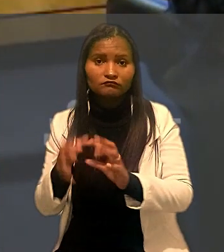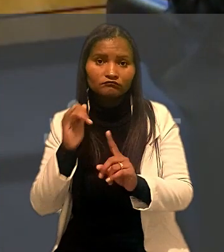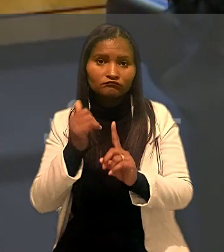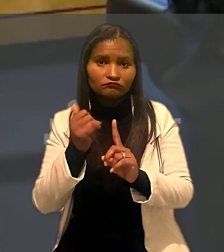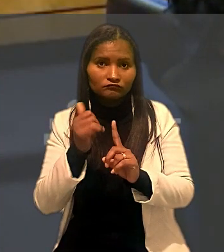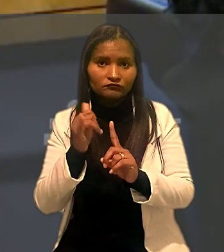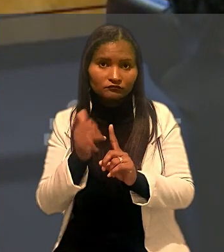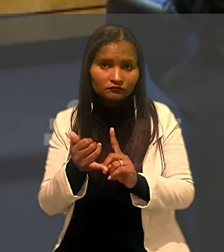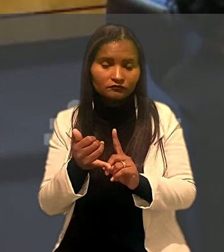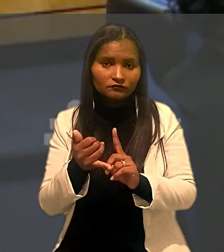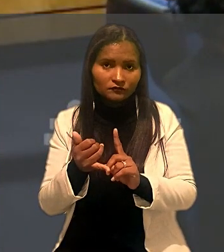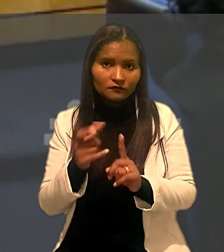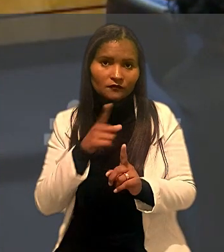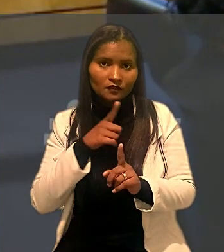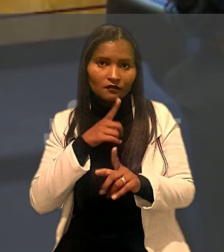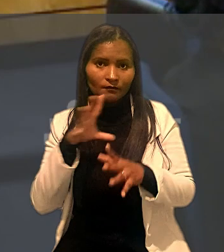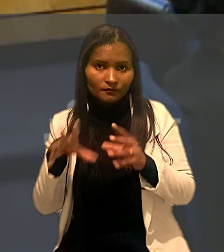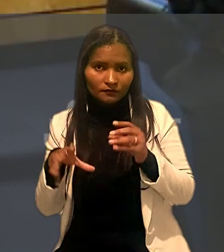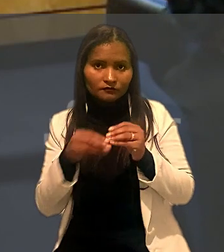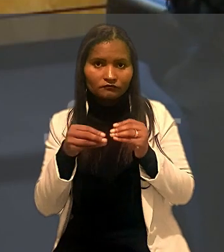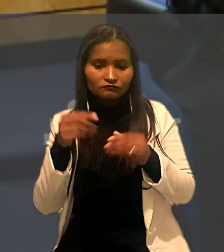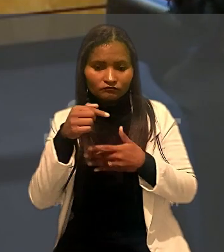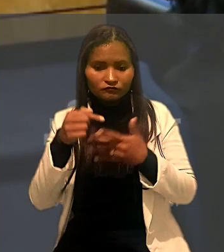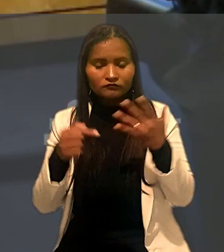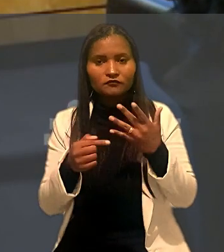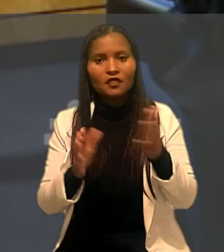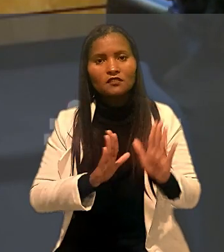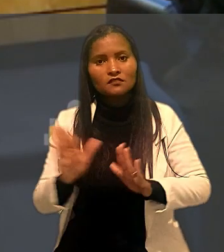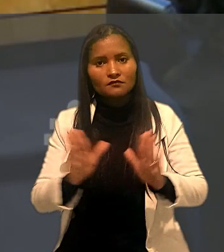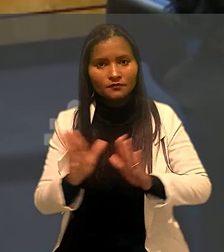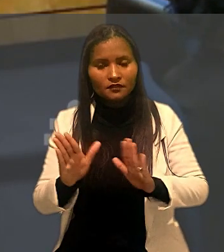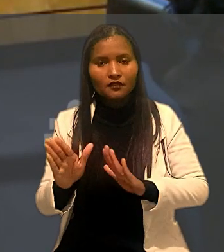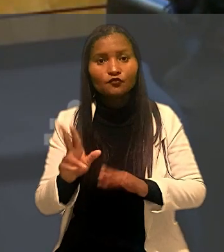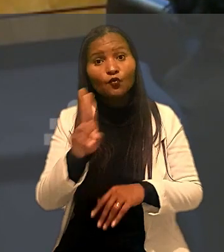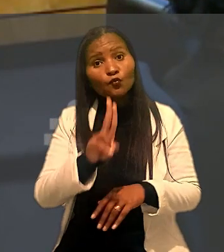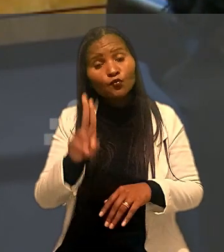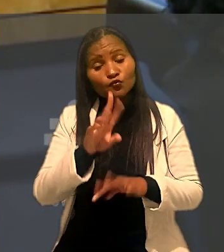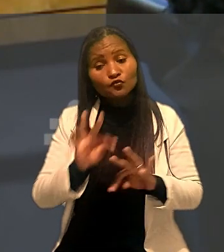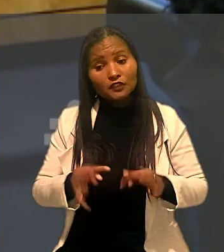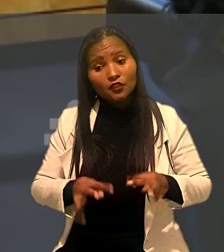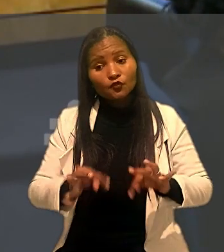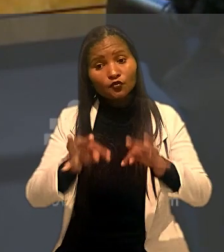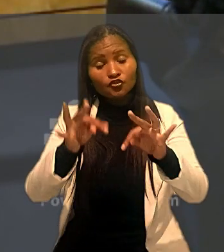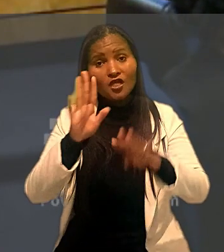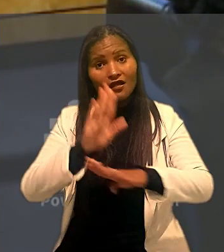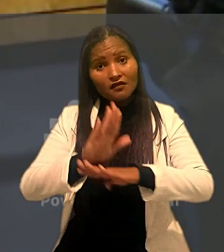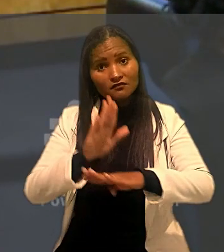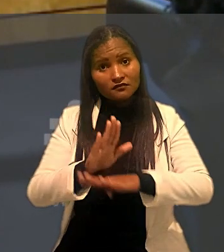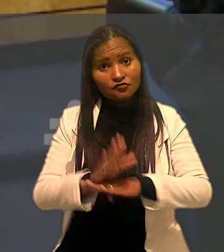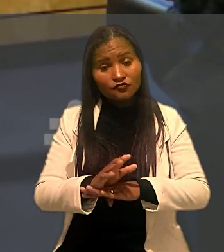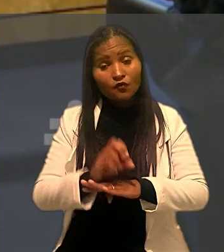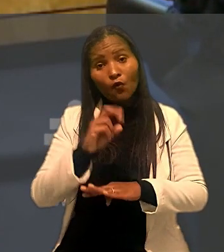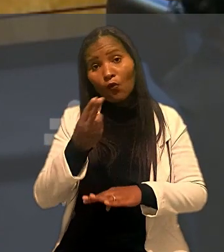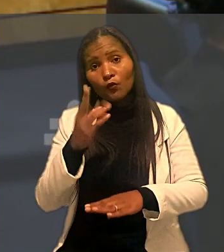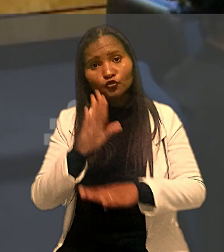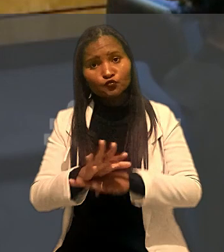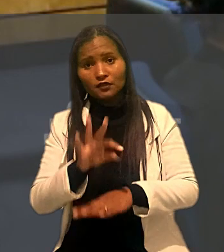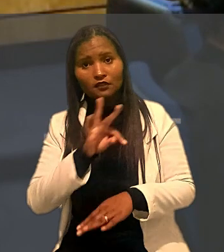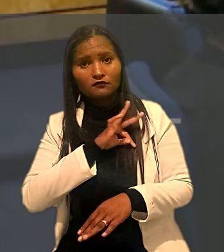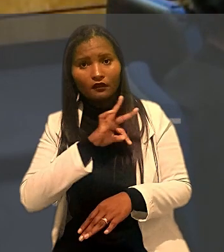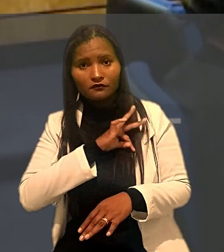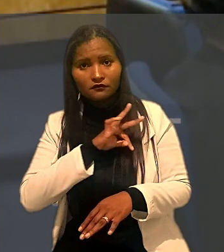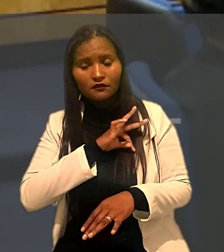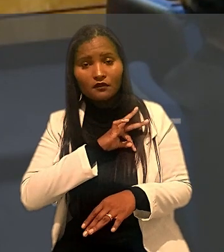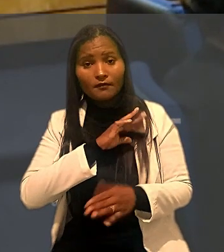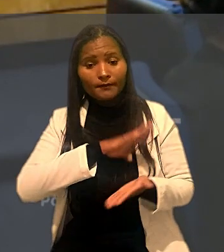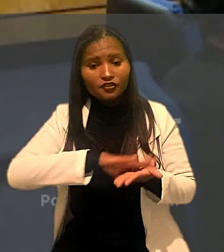acordo com o relator, estão a implementação de medidas de acessibilidade, o uso de tecnologias assistentes ou ajudas